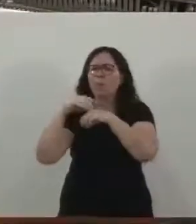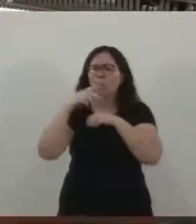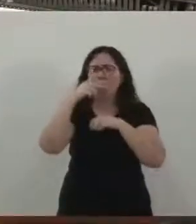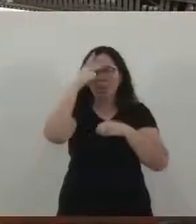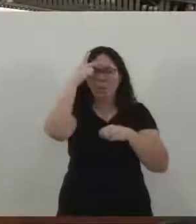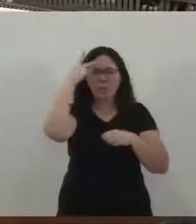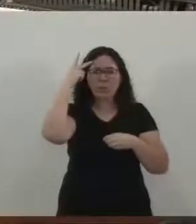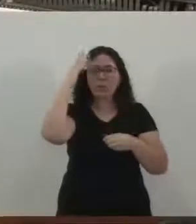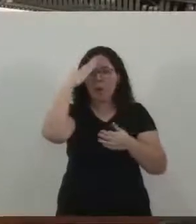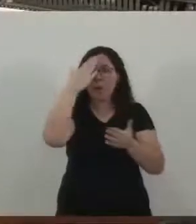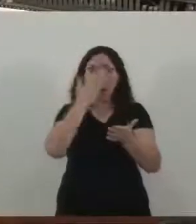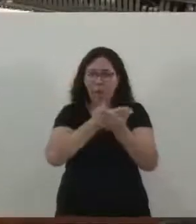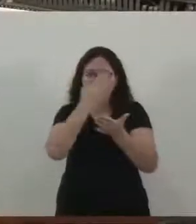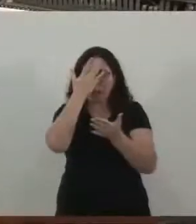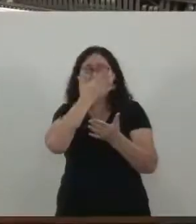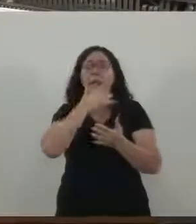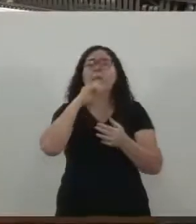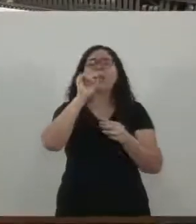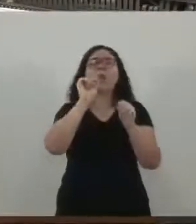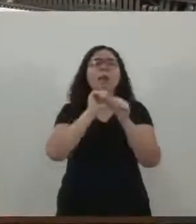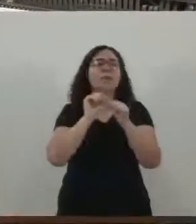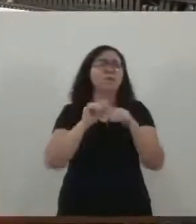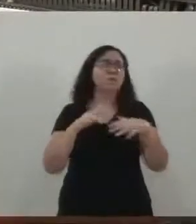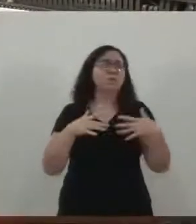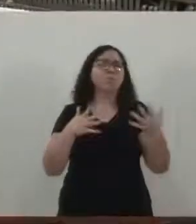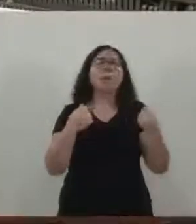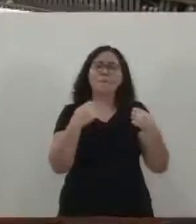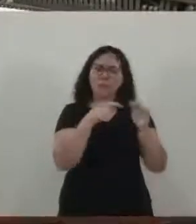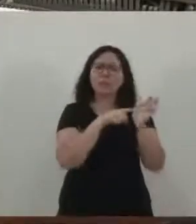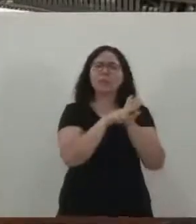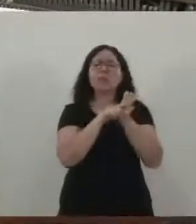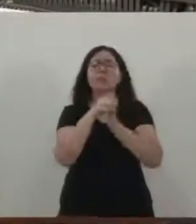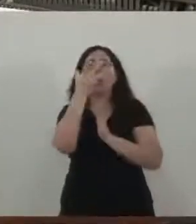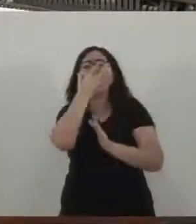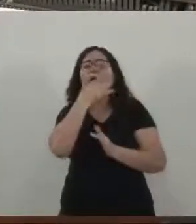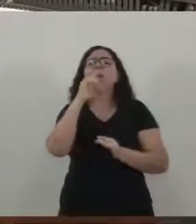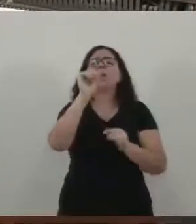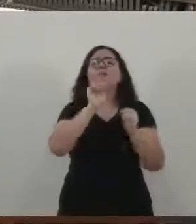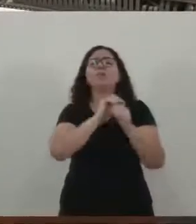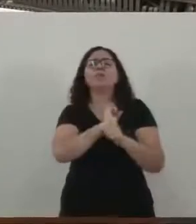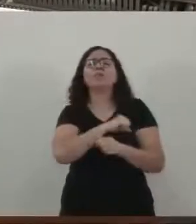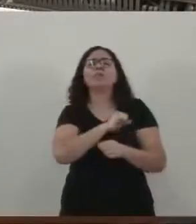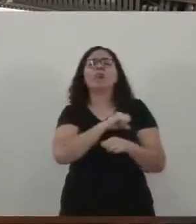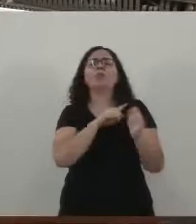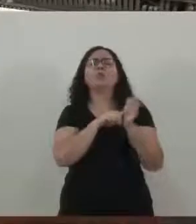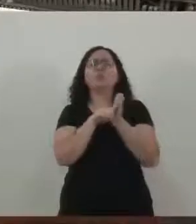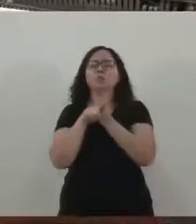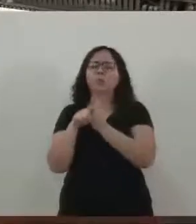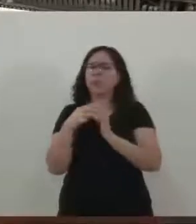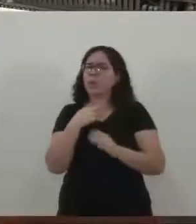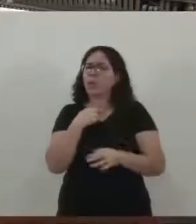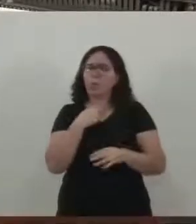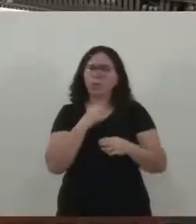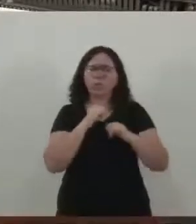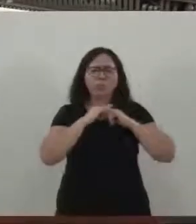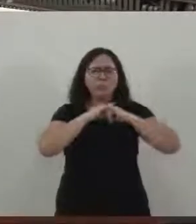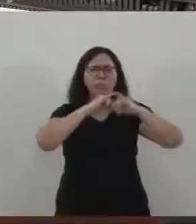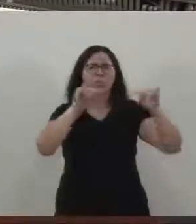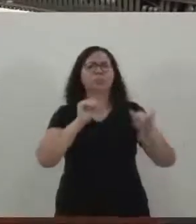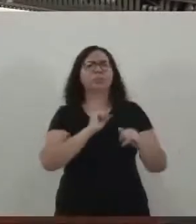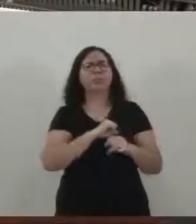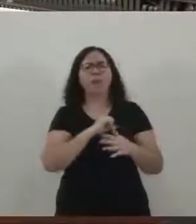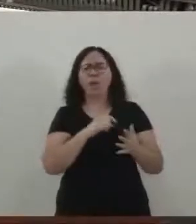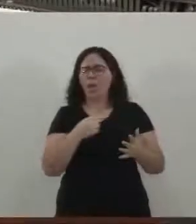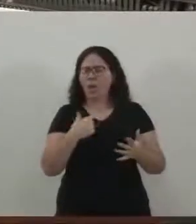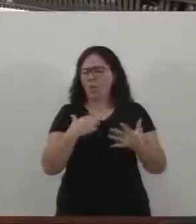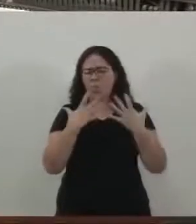induzidas ao erro, nem sabe quem fez, mas seria bom descobrir quem fez, porque realmente, né, sabemos que não pode ser transmitido fake news e